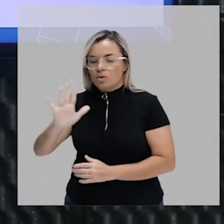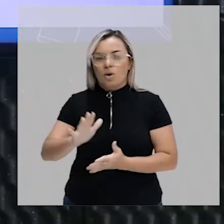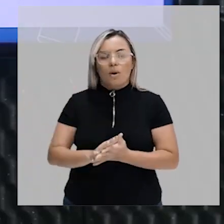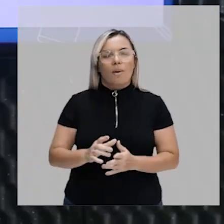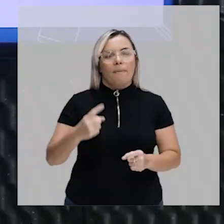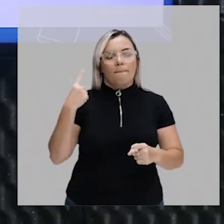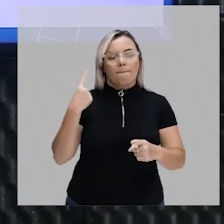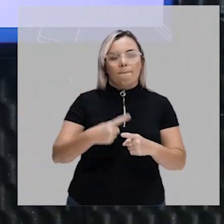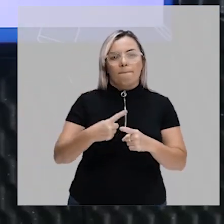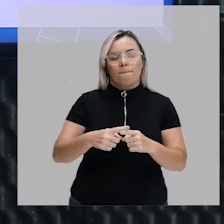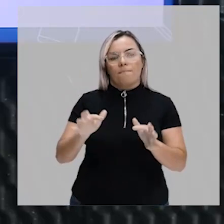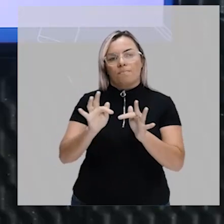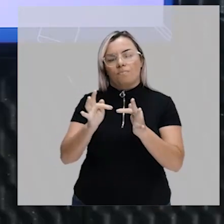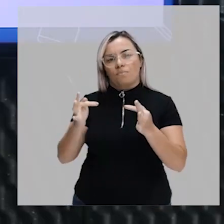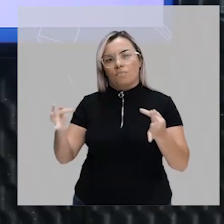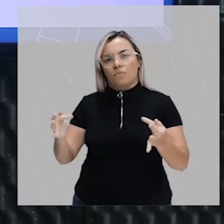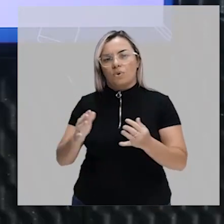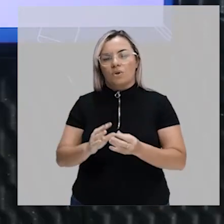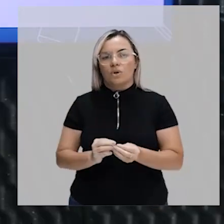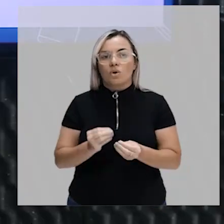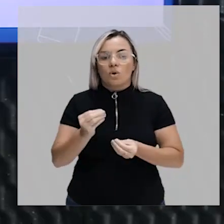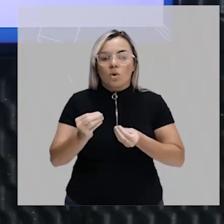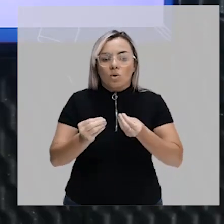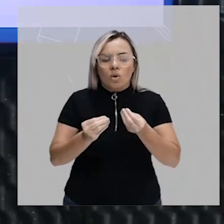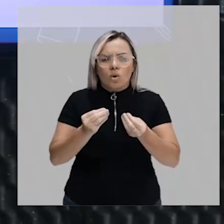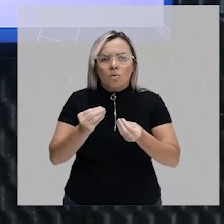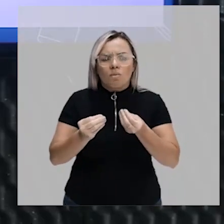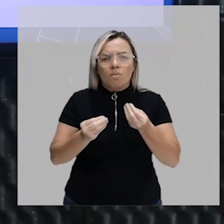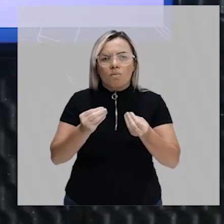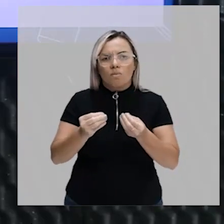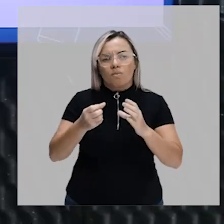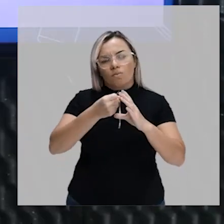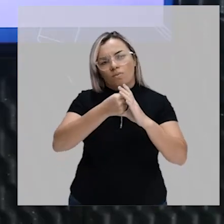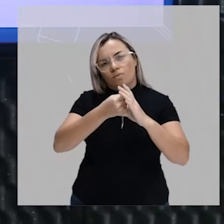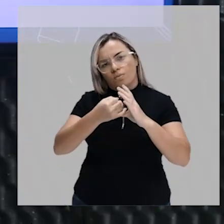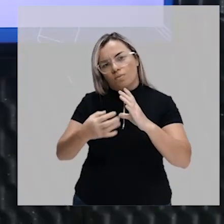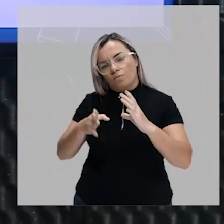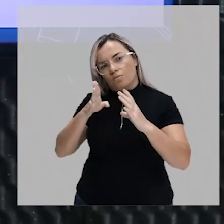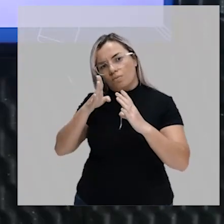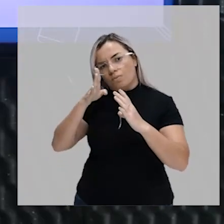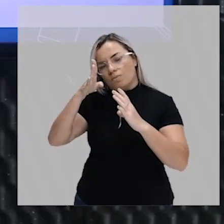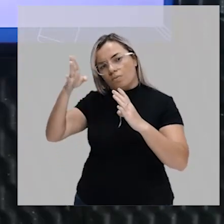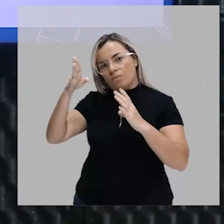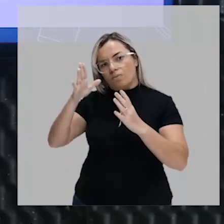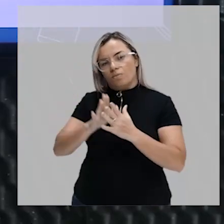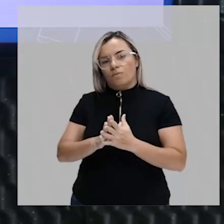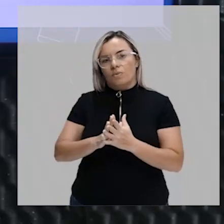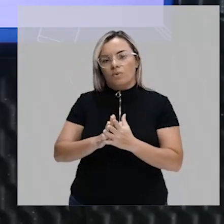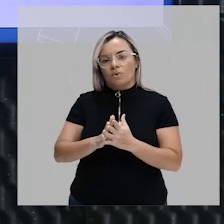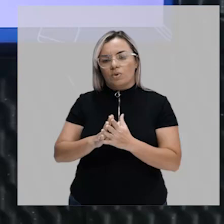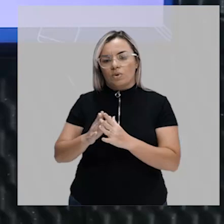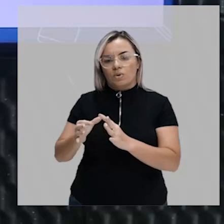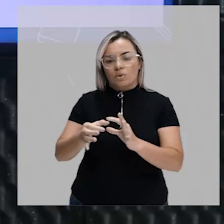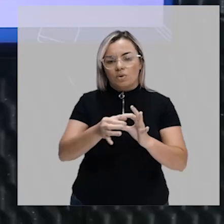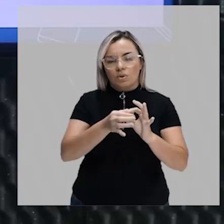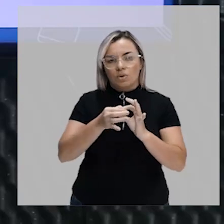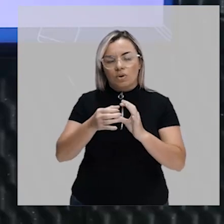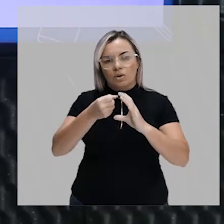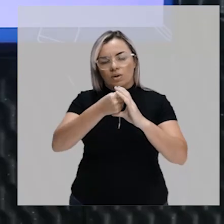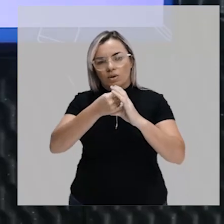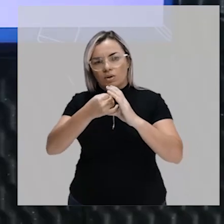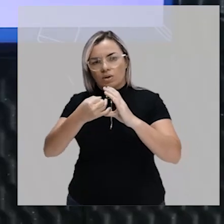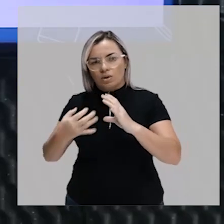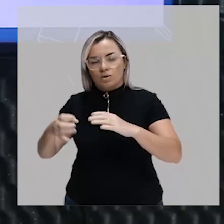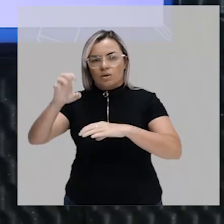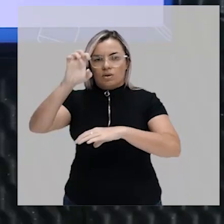Marcos? Simples, galera, como forma de caracterizar e principalmente elencar estas macro-regiões com os estados